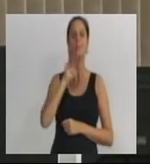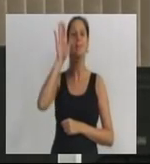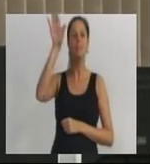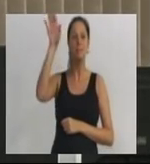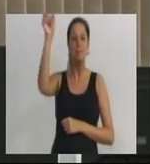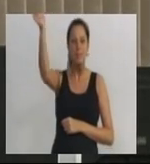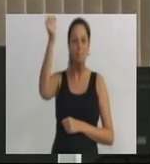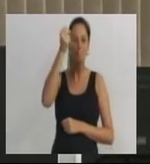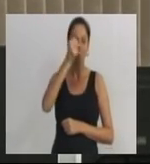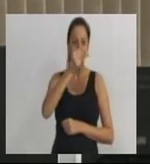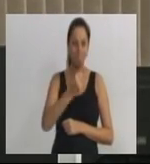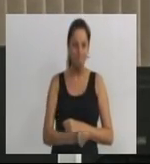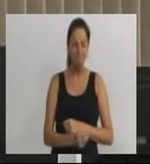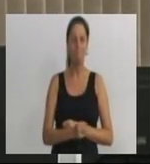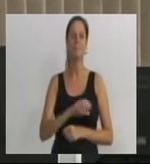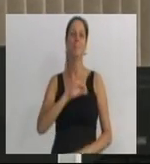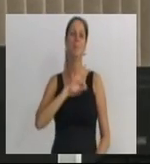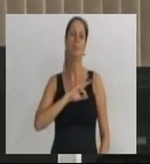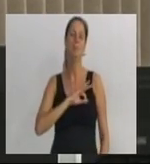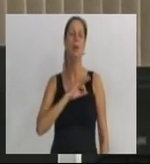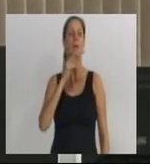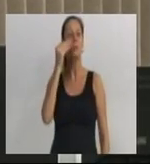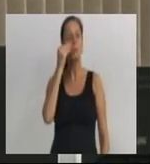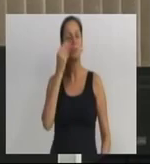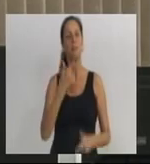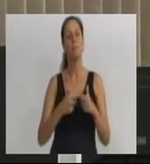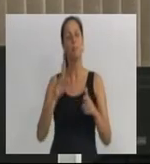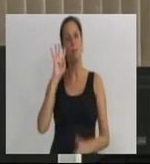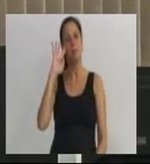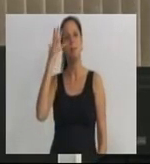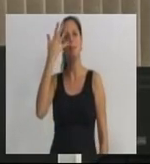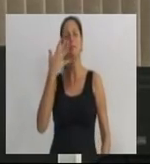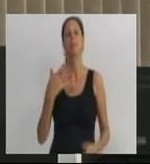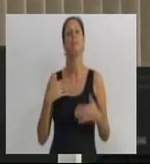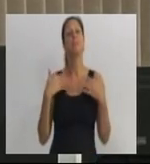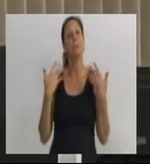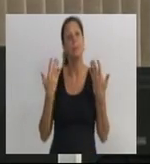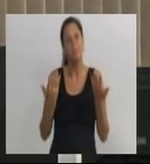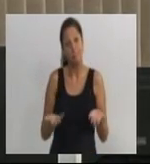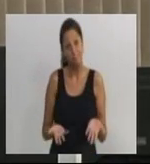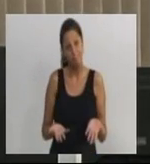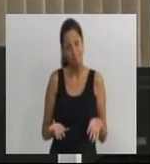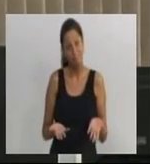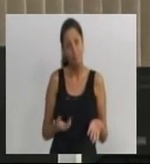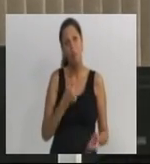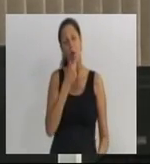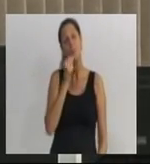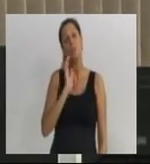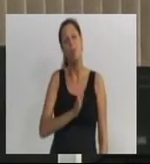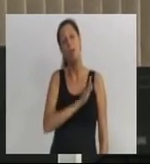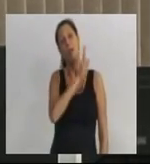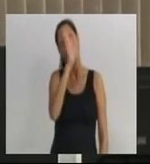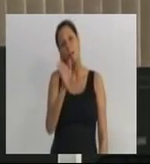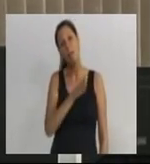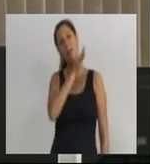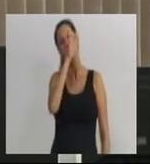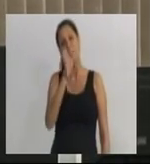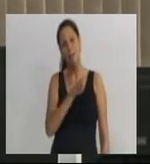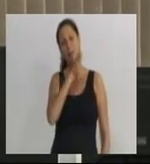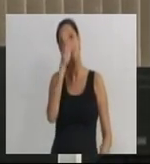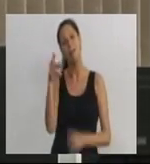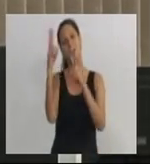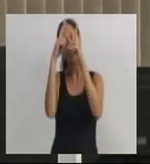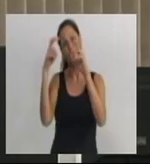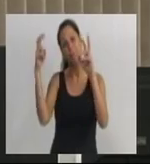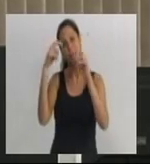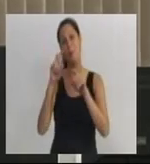civil para resolver o problema da segurança no município de Blumenau. Pois é, foi tantas vezes que hoje nós já teríamos o quadro mais